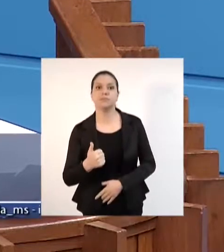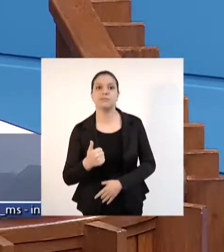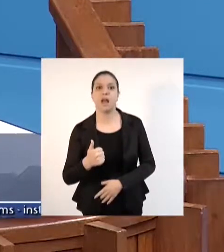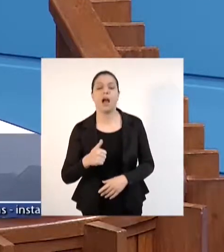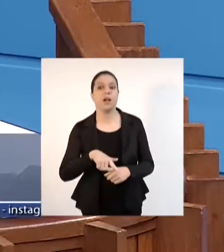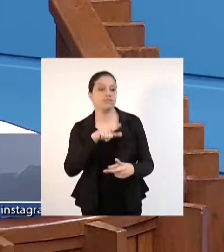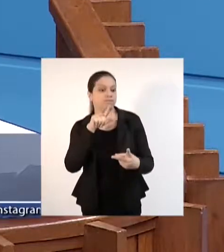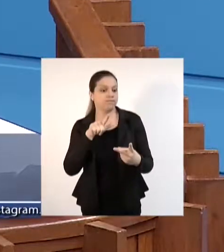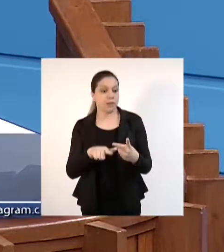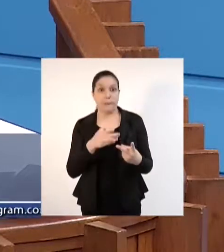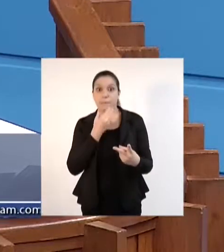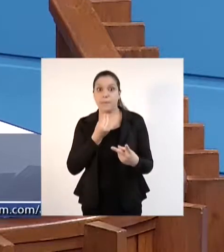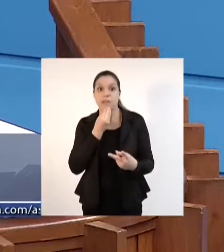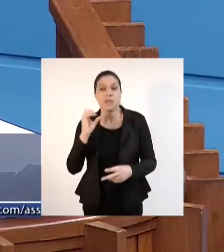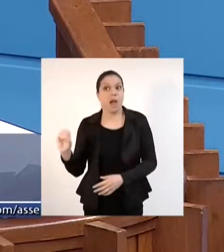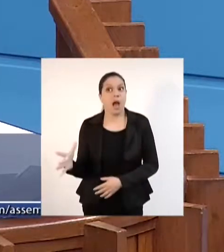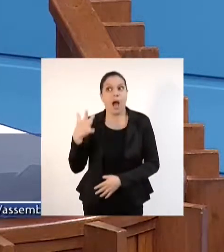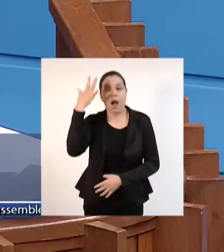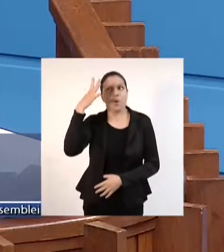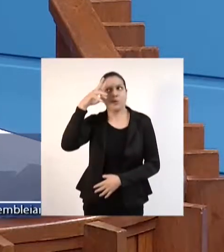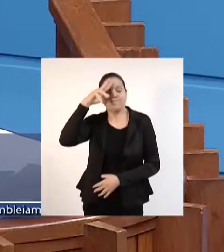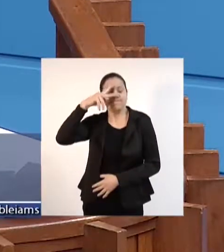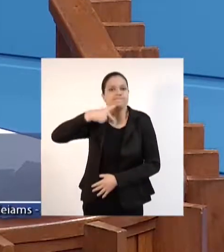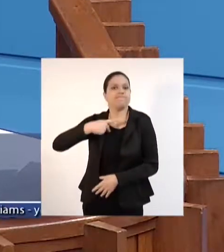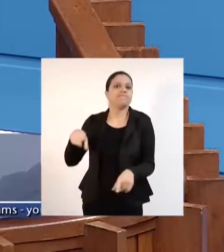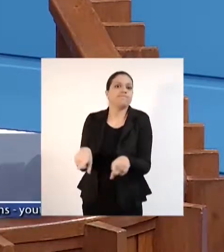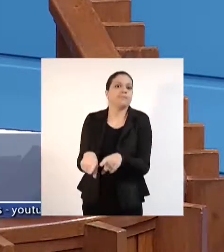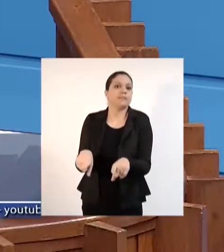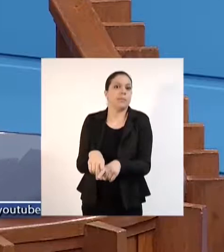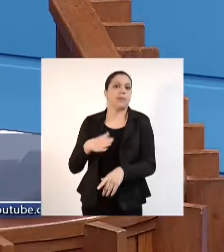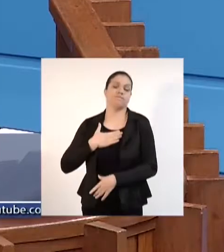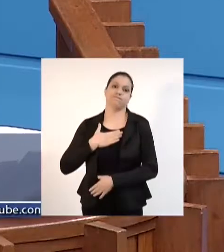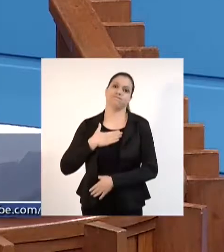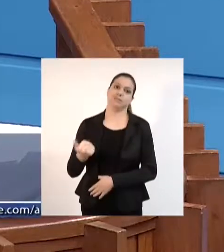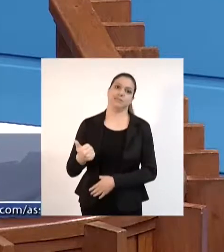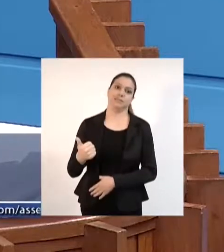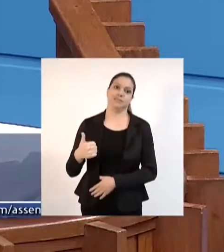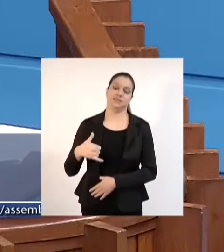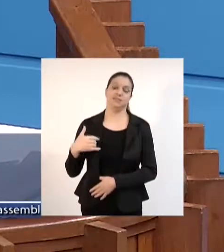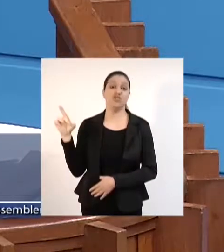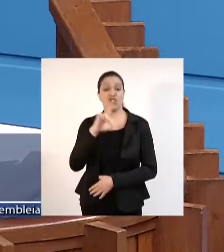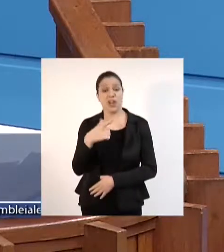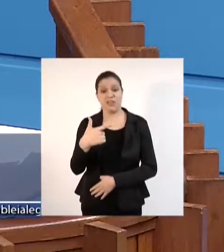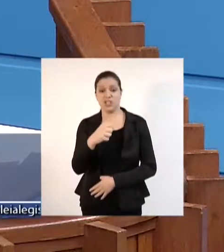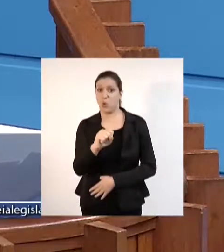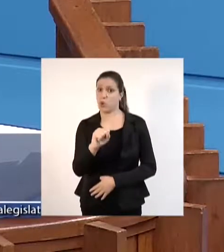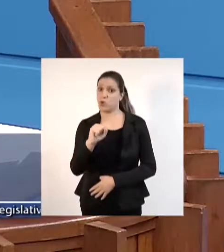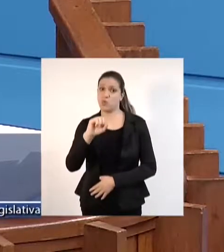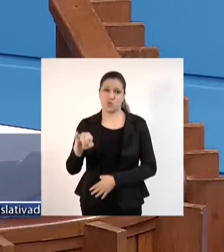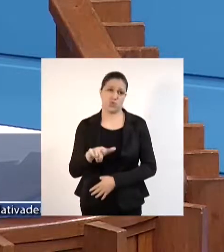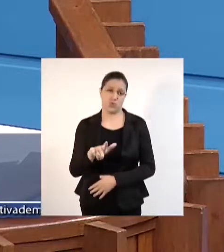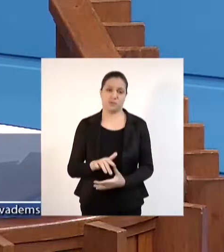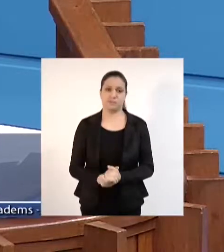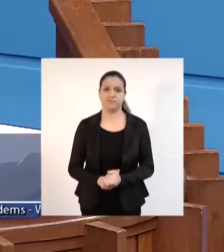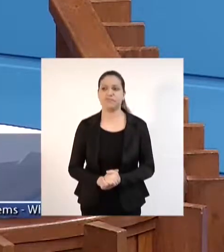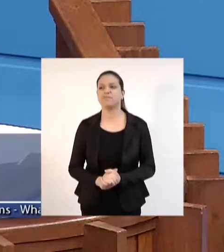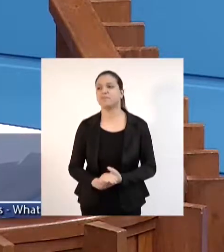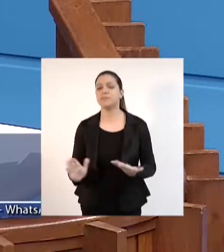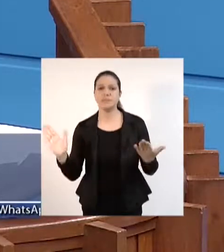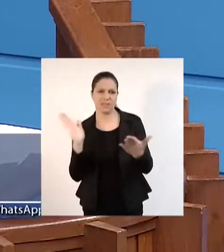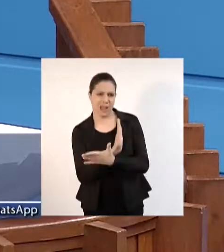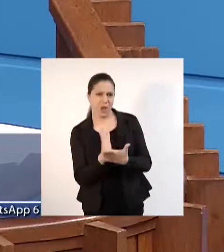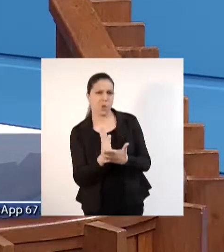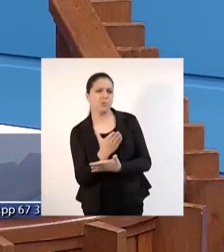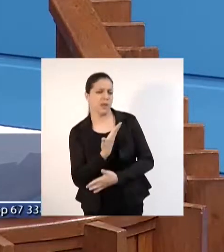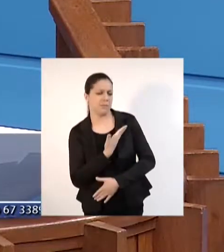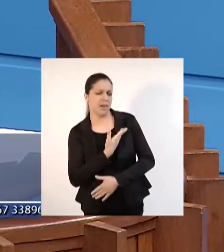de julho. Ainda assim, é para a escola que os amigos têm que voltar. Meus colegas falaram que apenas conversaram com